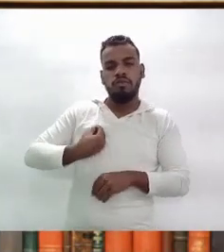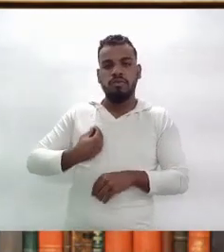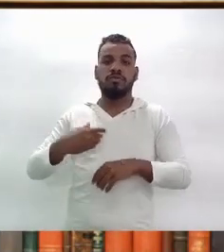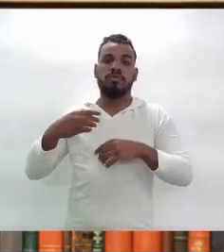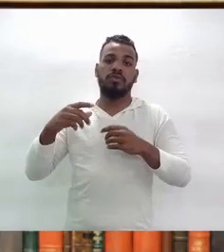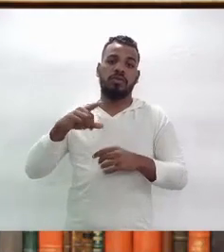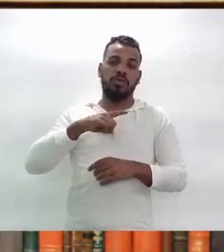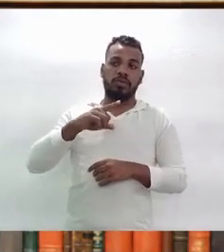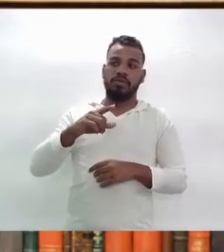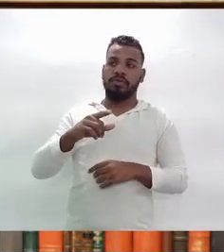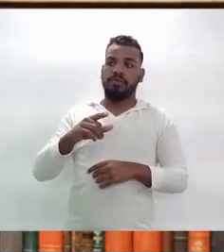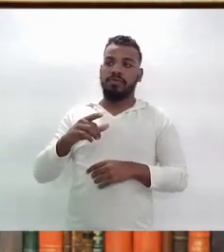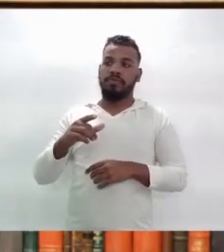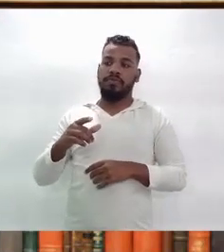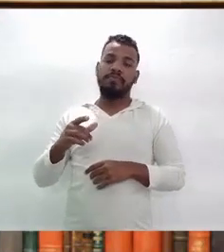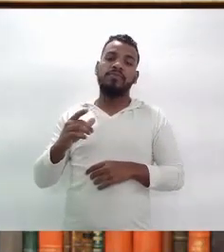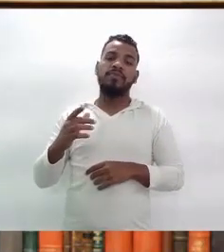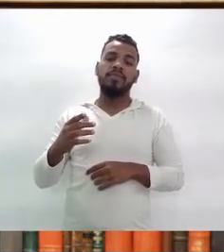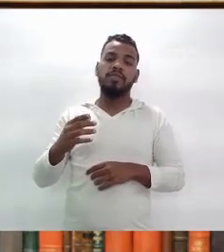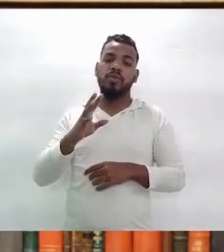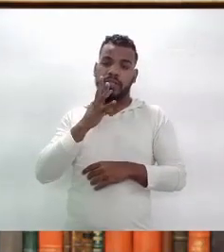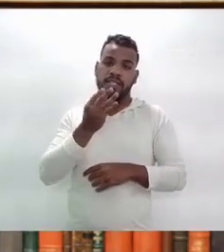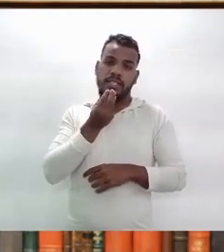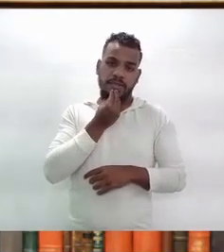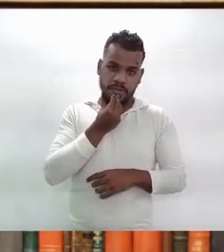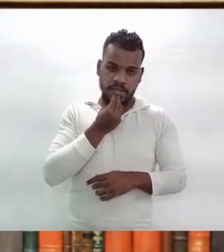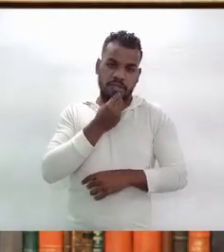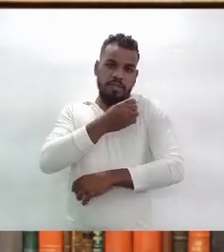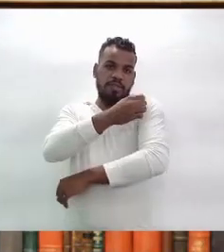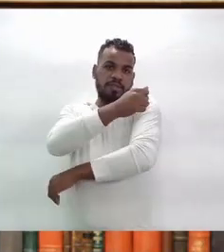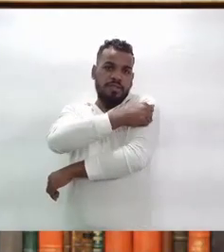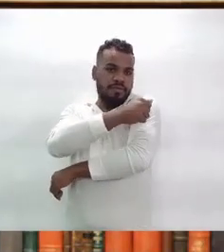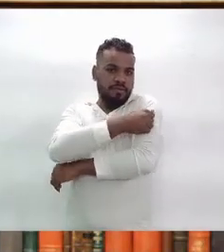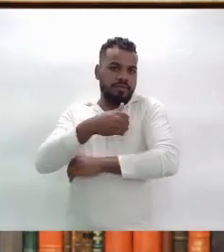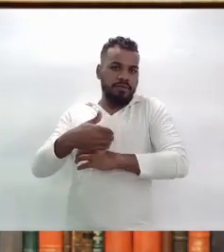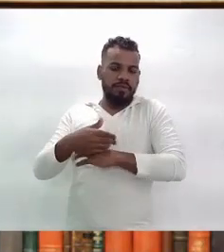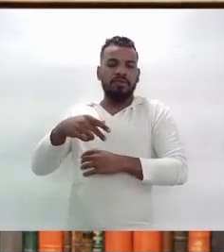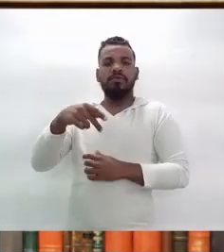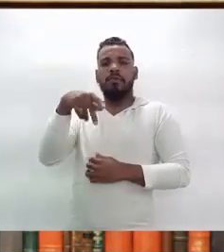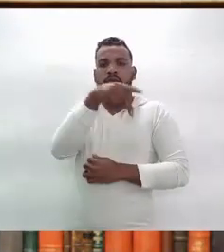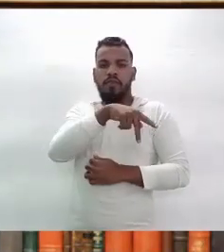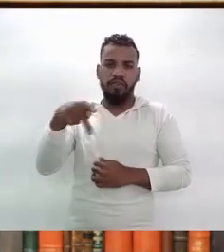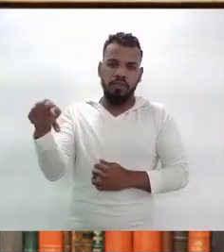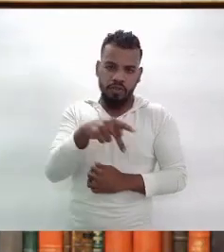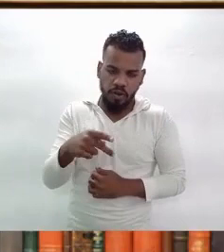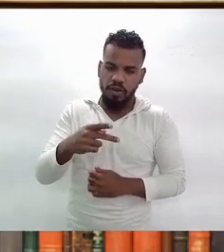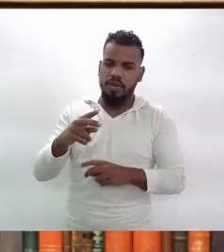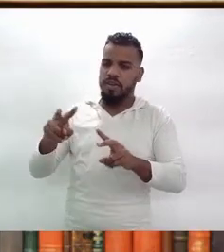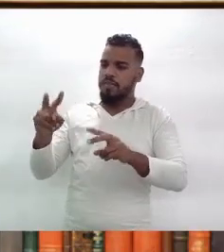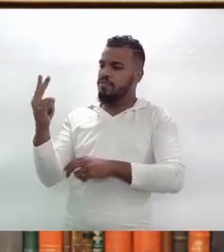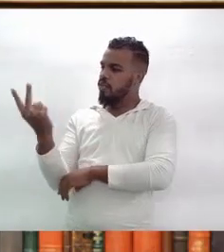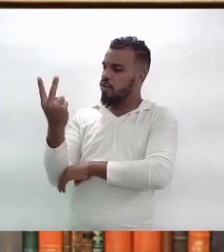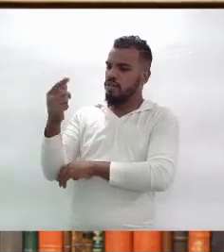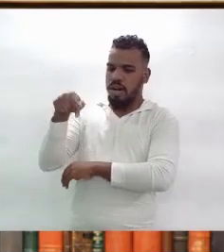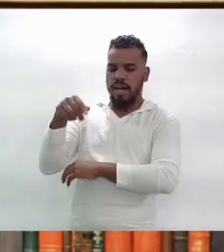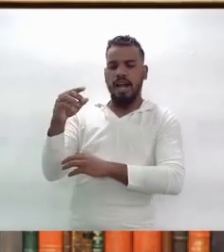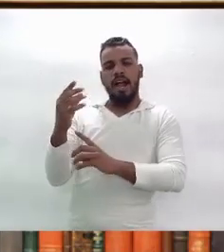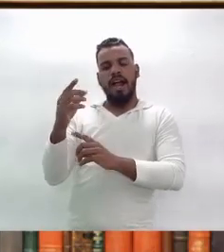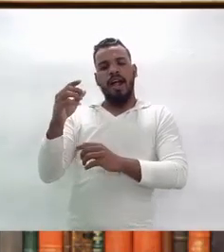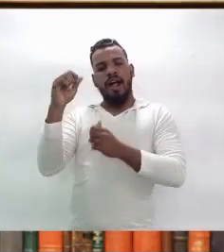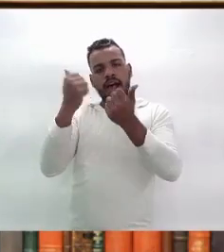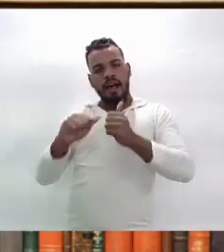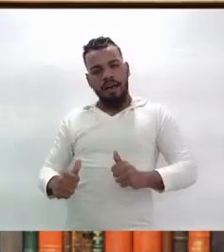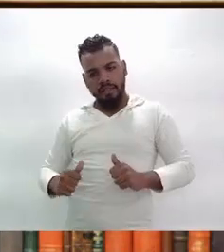pouquinho de conhecimento para os estudantes, para os professores, de valorização da nossa arte, da